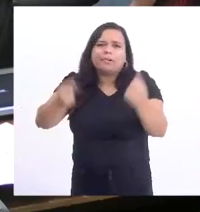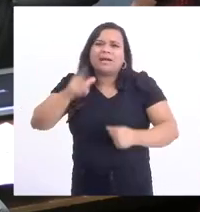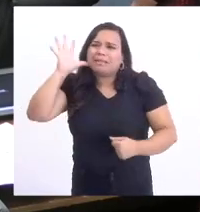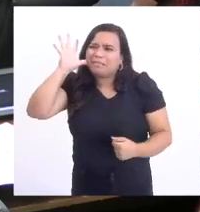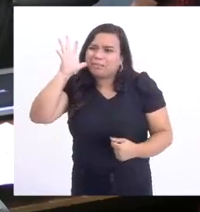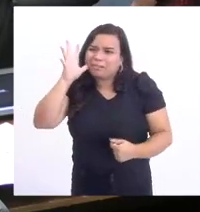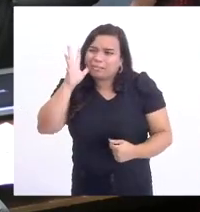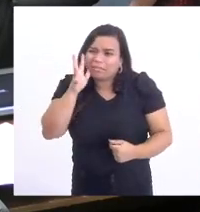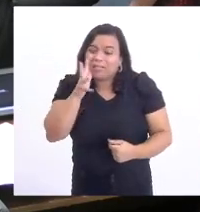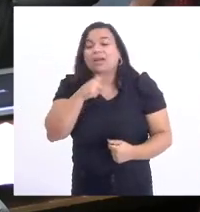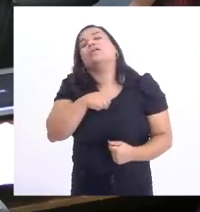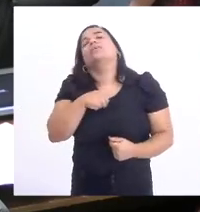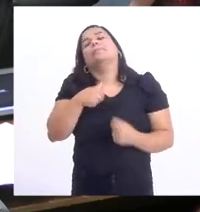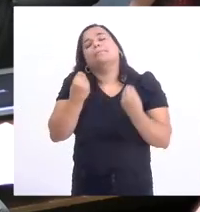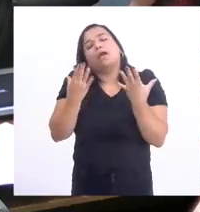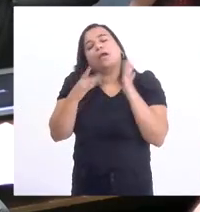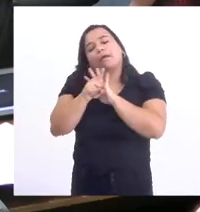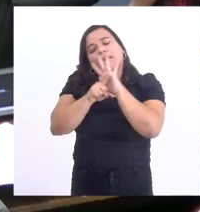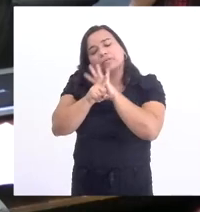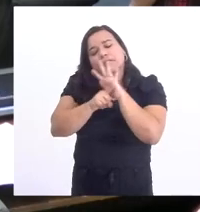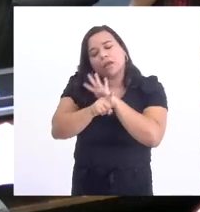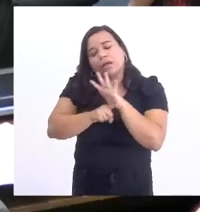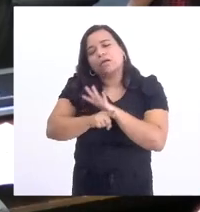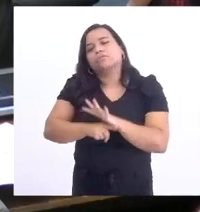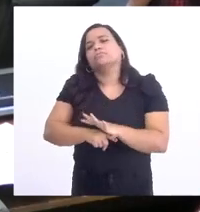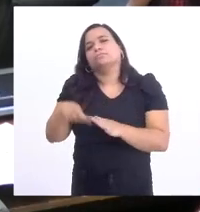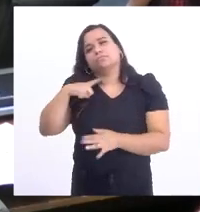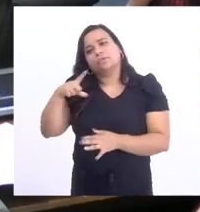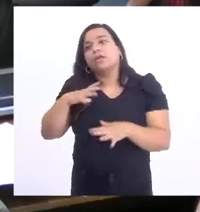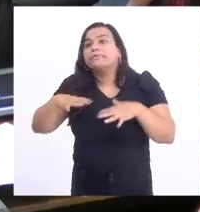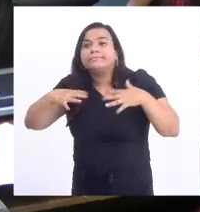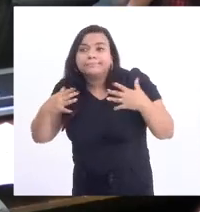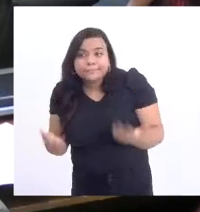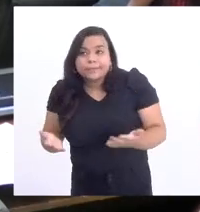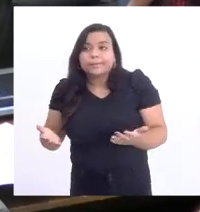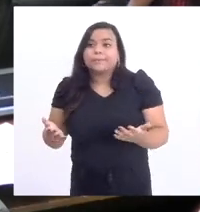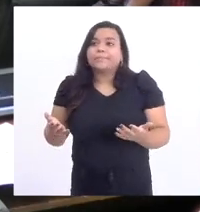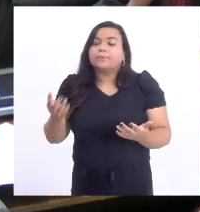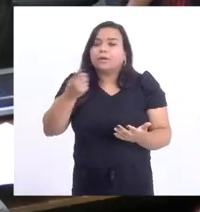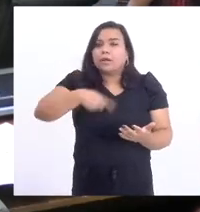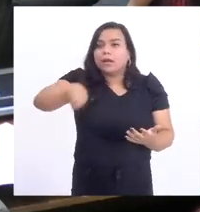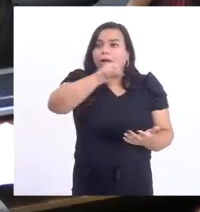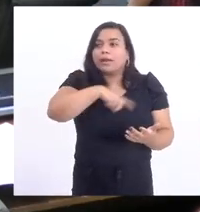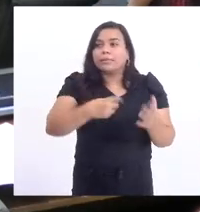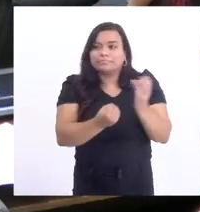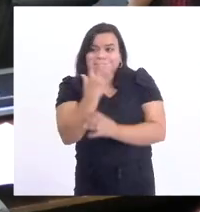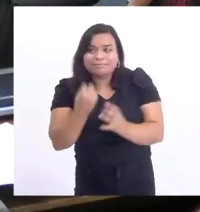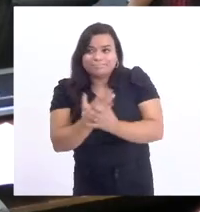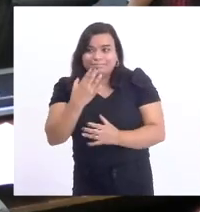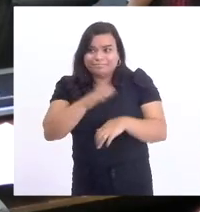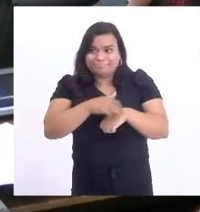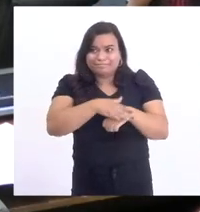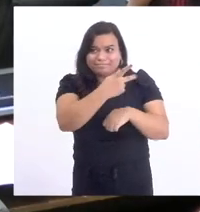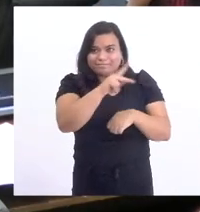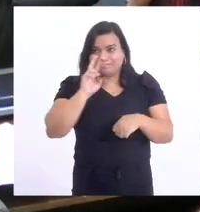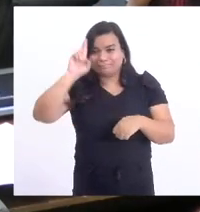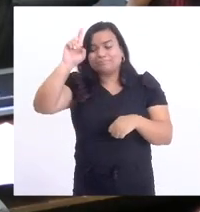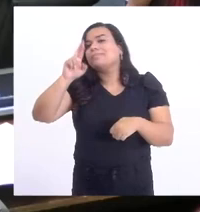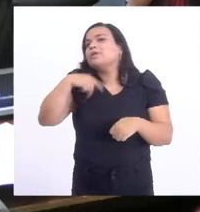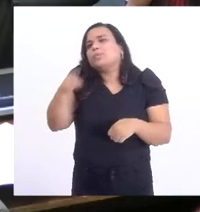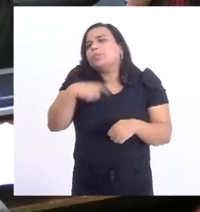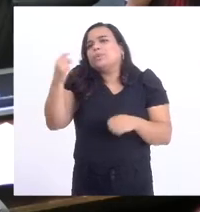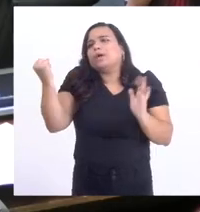para analisar. Assim, esses produtores não conseguiam ter o carimbo de que